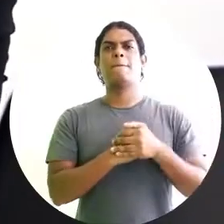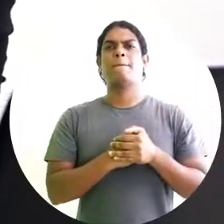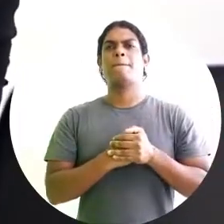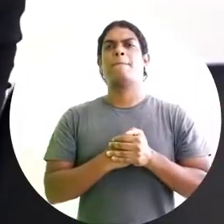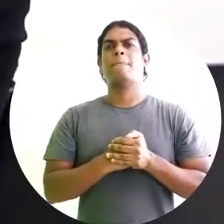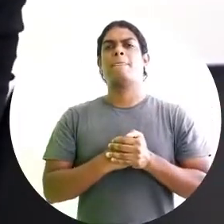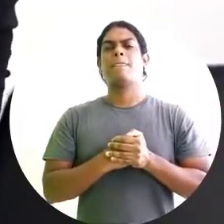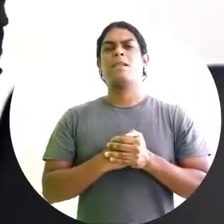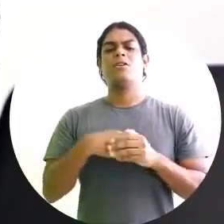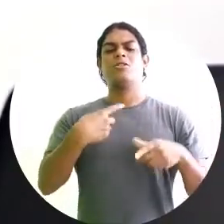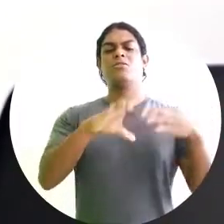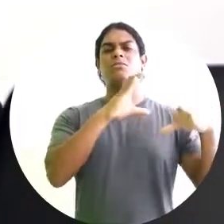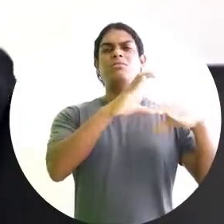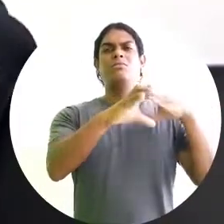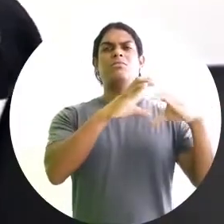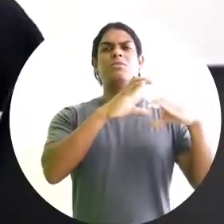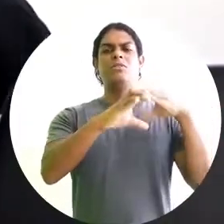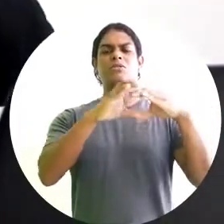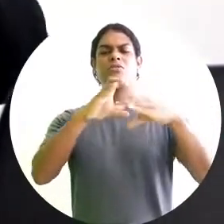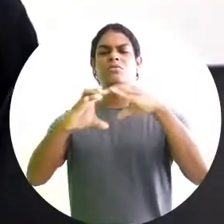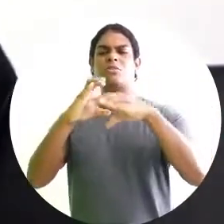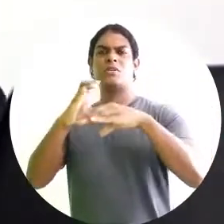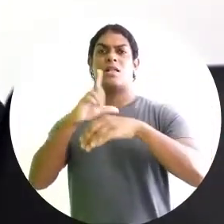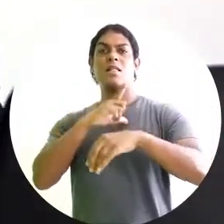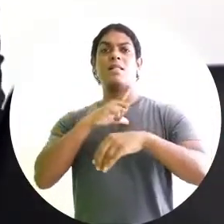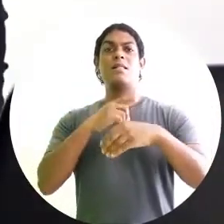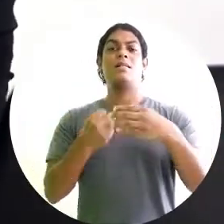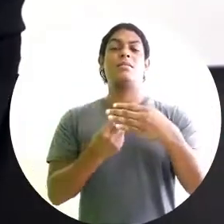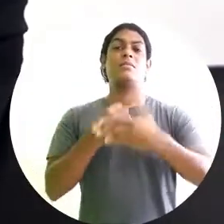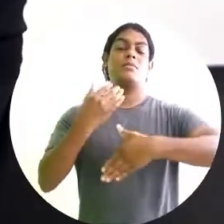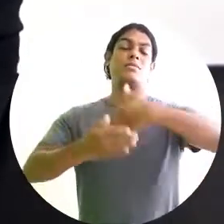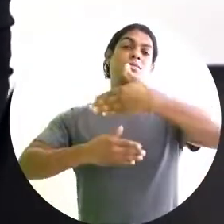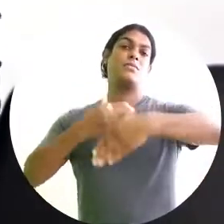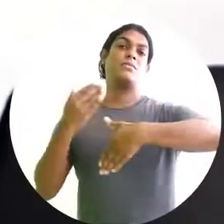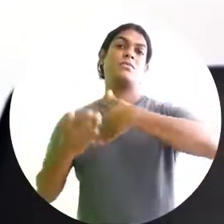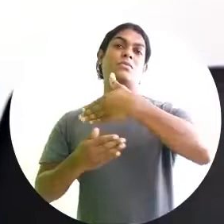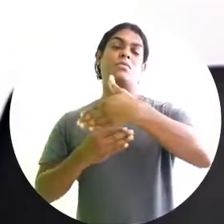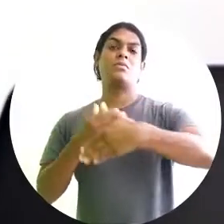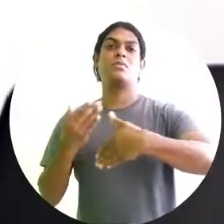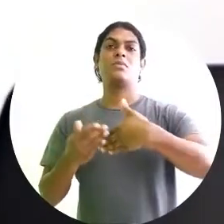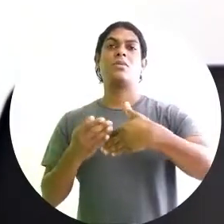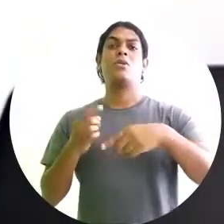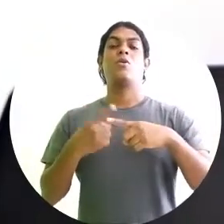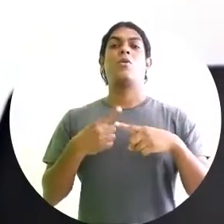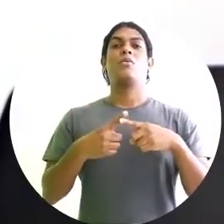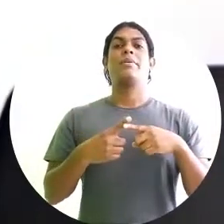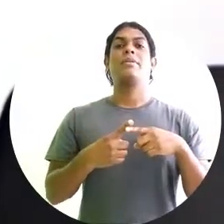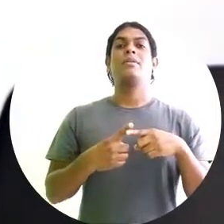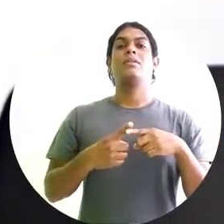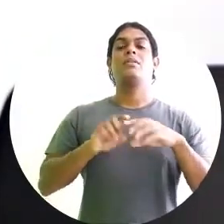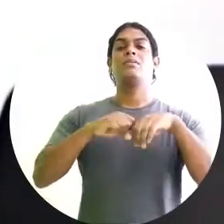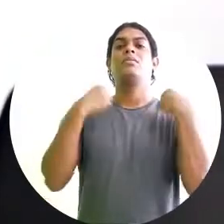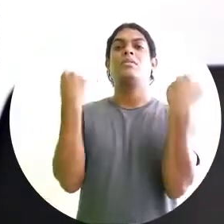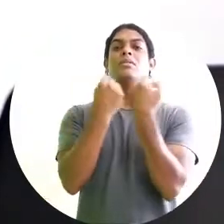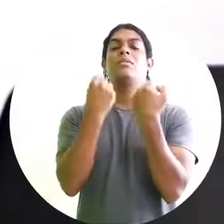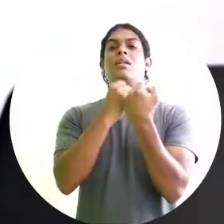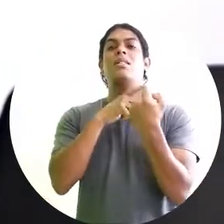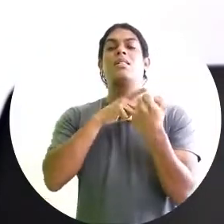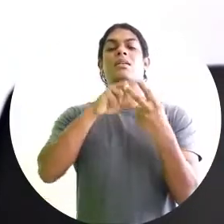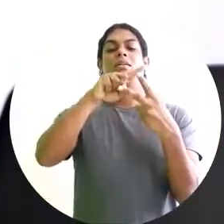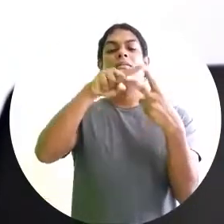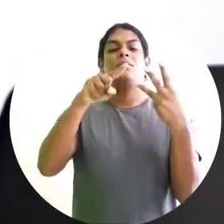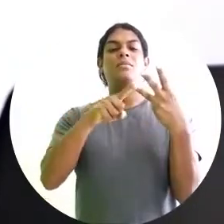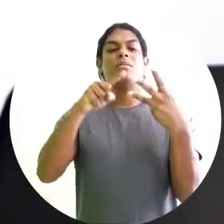surgiu também as organizações. Eu disse no primeira competência que o desenvolvimento da humanidade é constituído por três